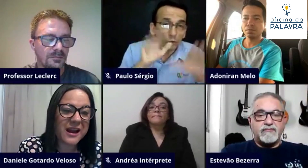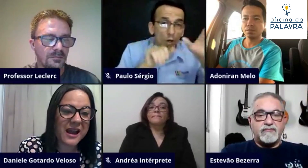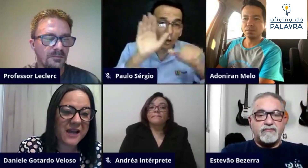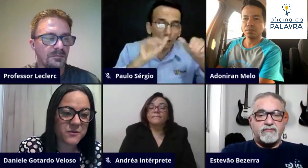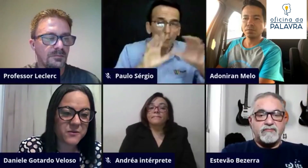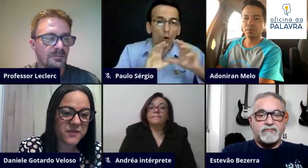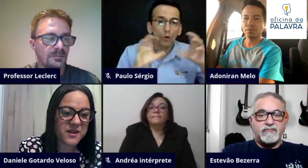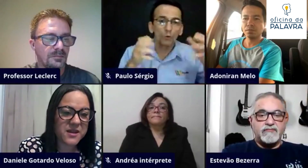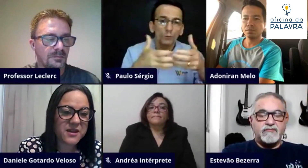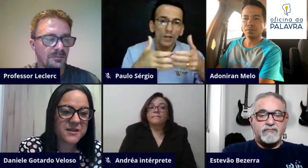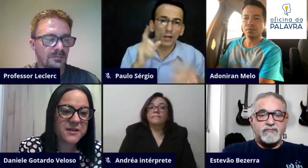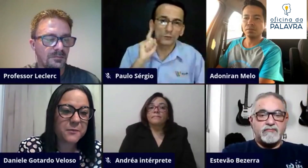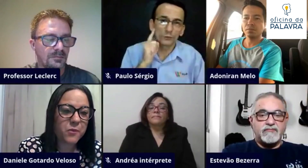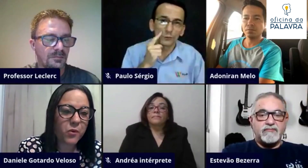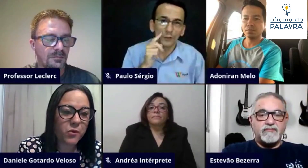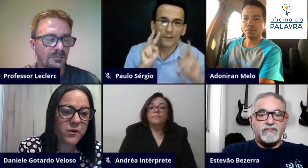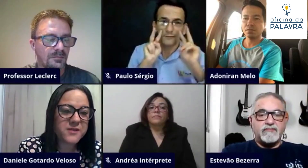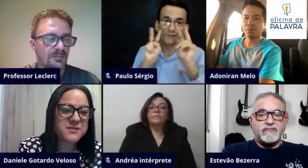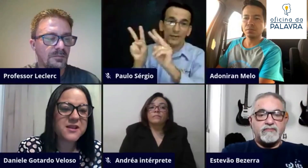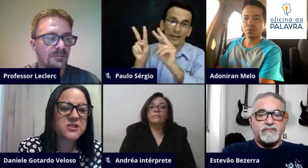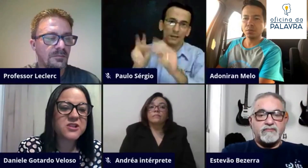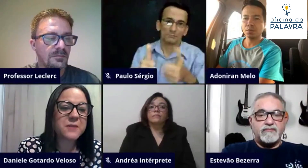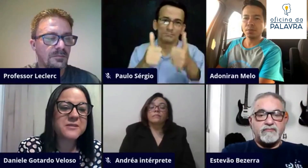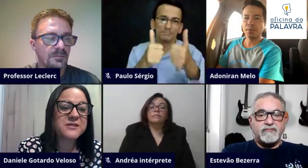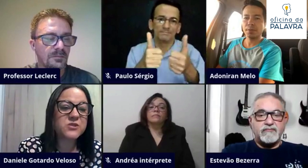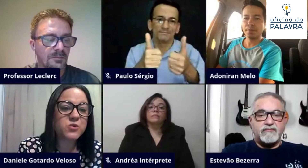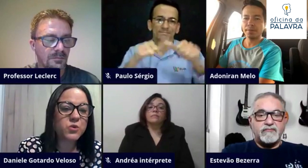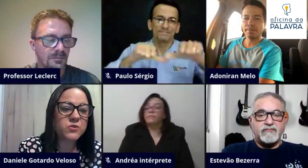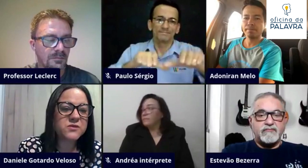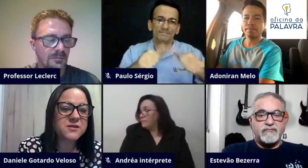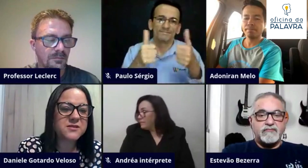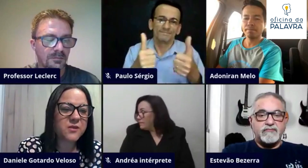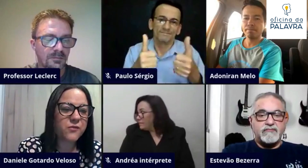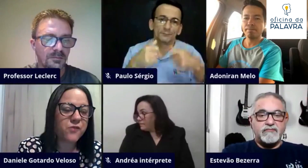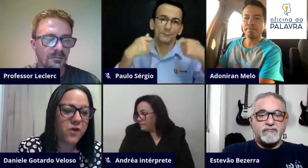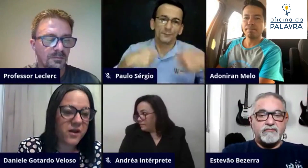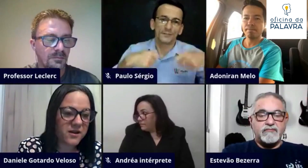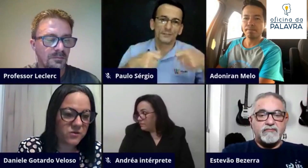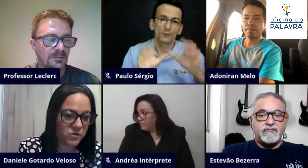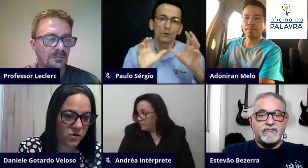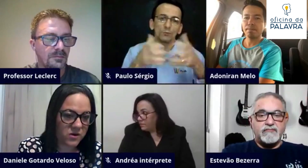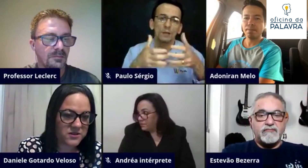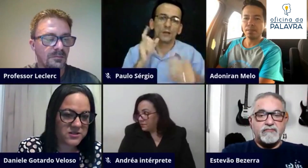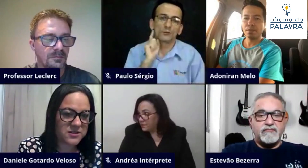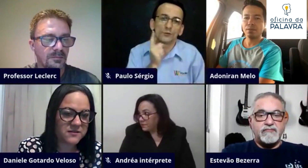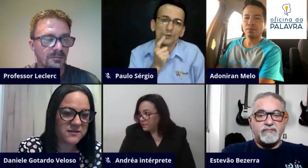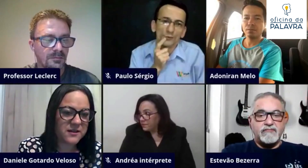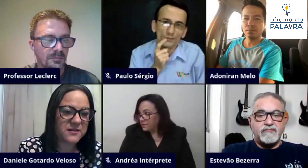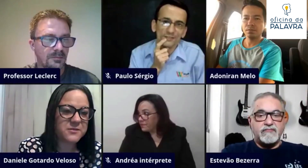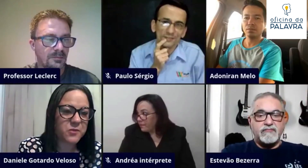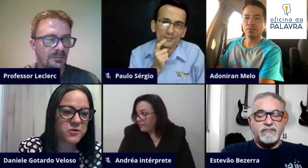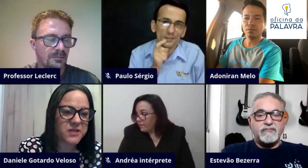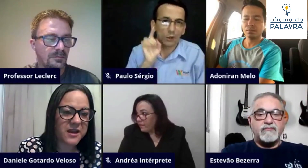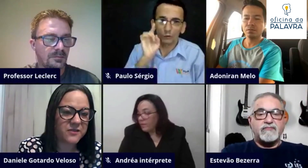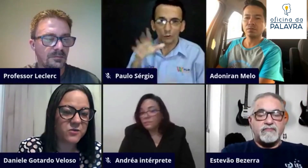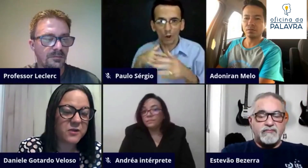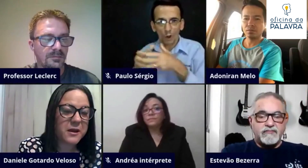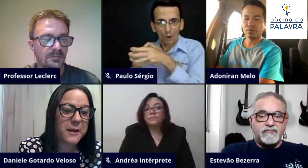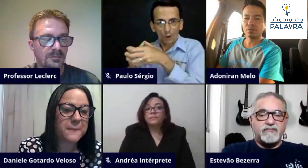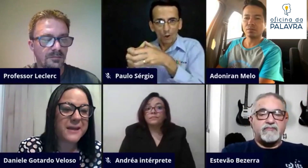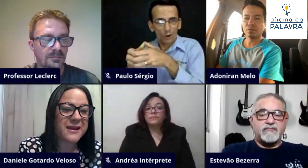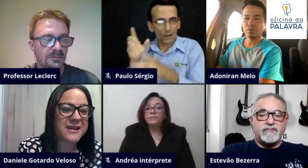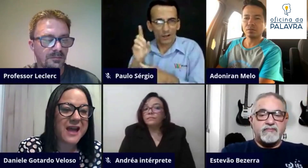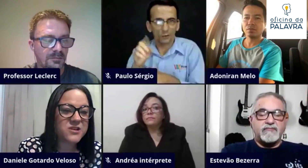torne claro. Depois, chama esses surdos que estão fora do DOT, né, desse